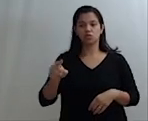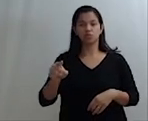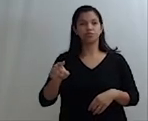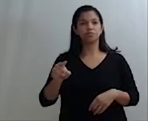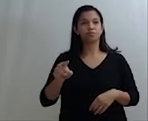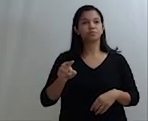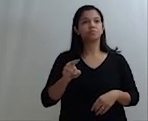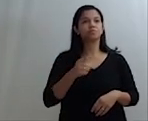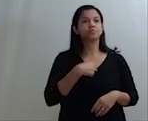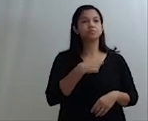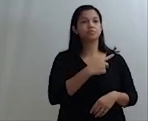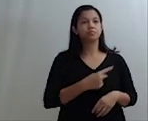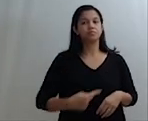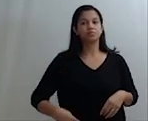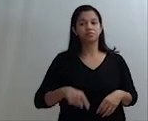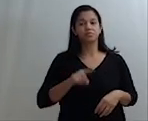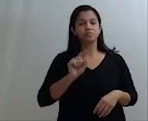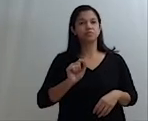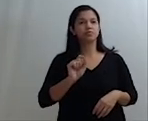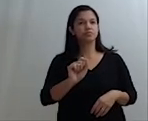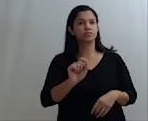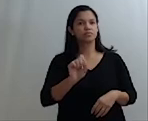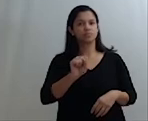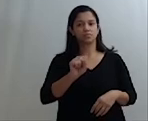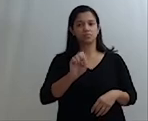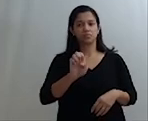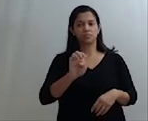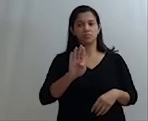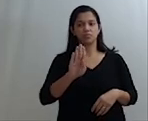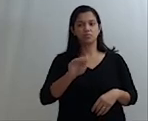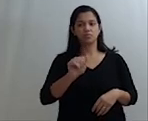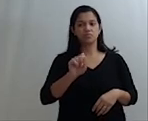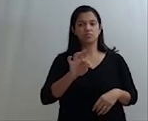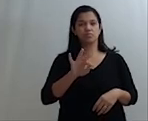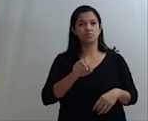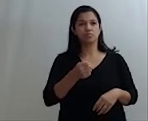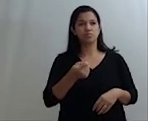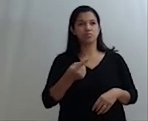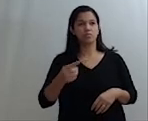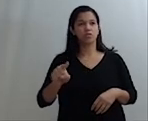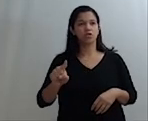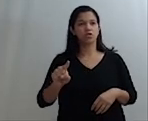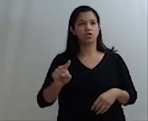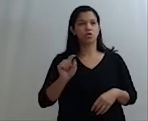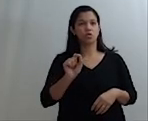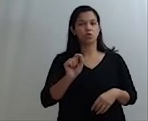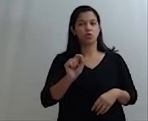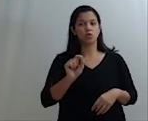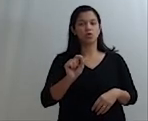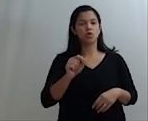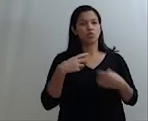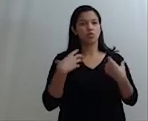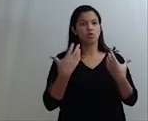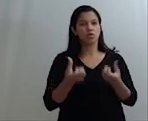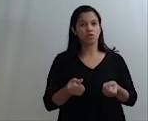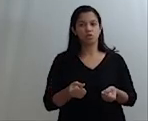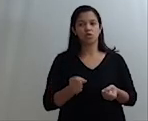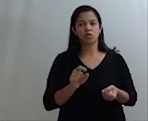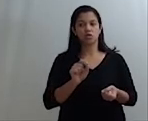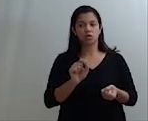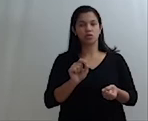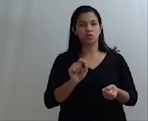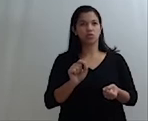presidente o destaque aqui é apenas era um um um alerta de uma possível sustentação estou concedendo a ordem superar